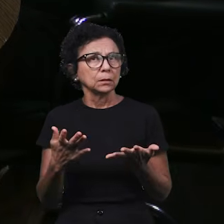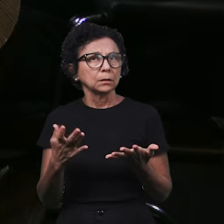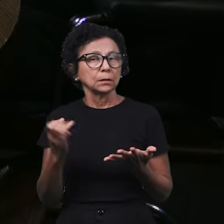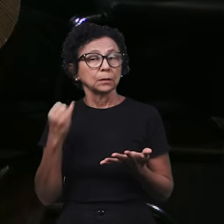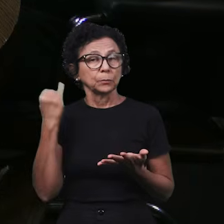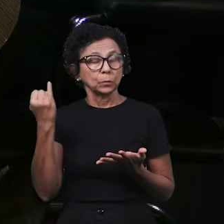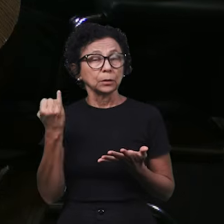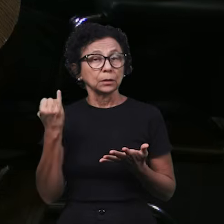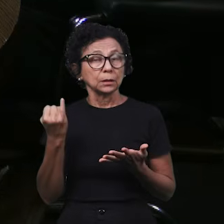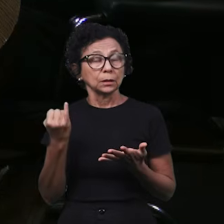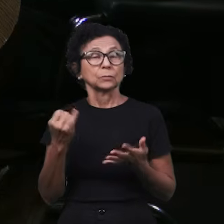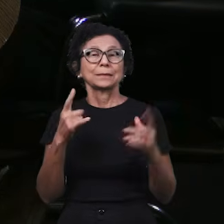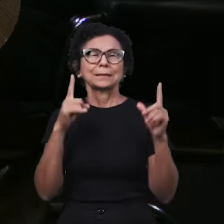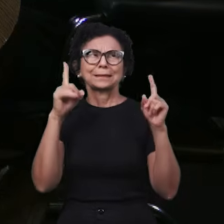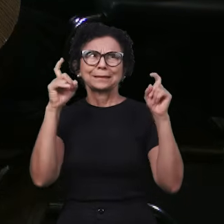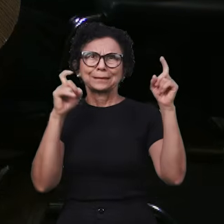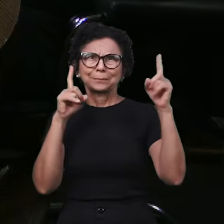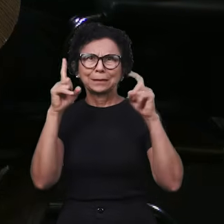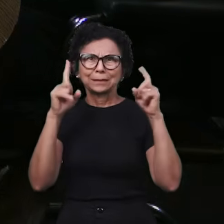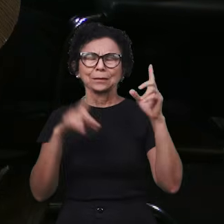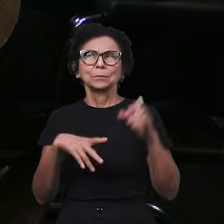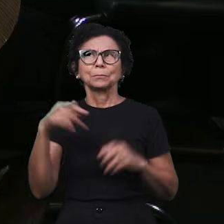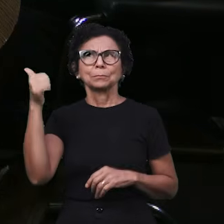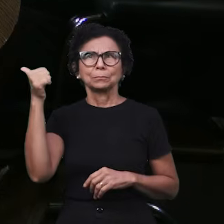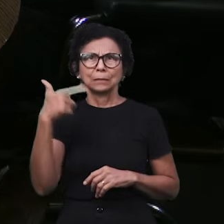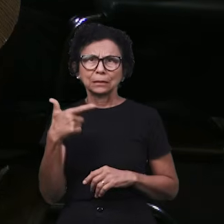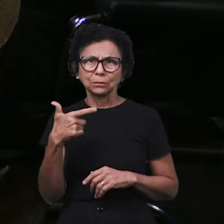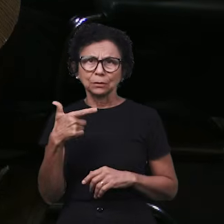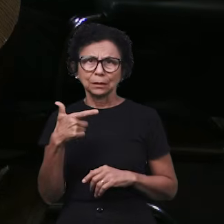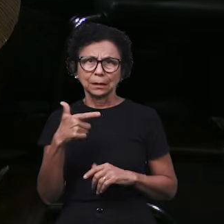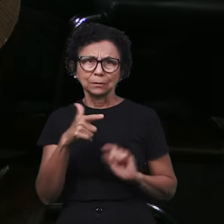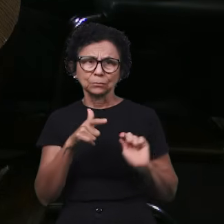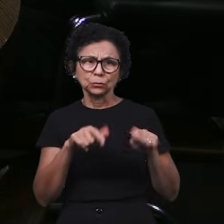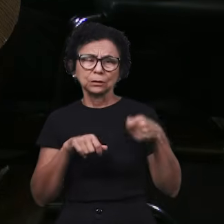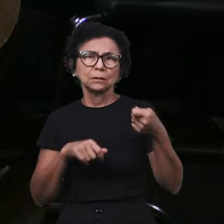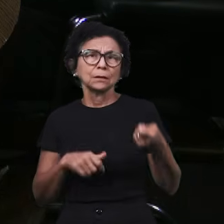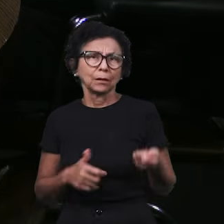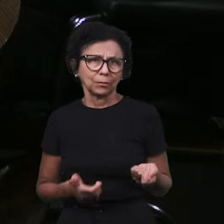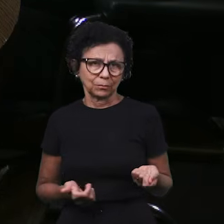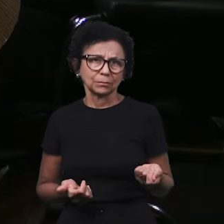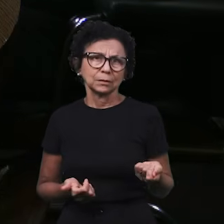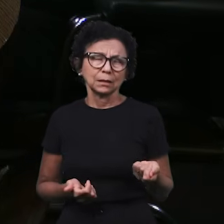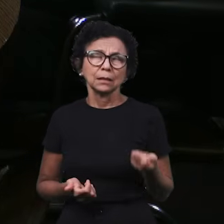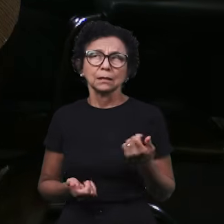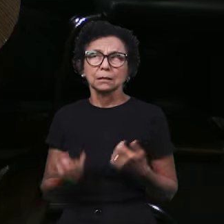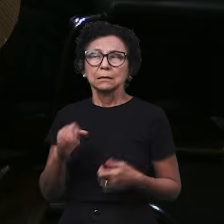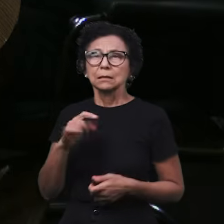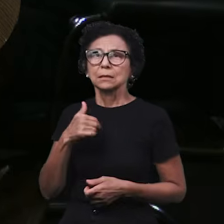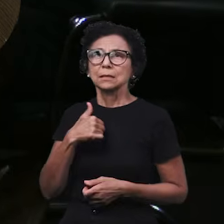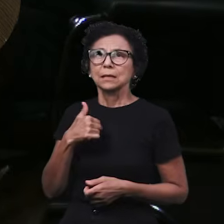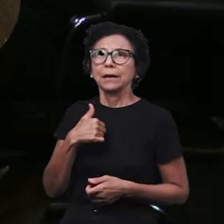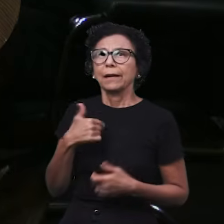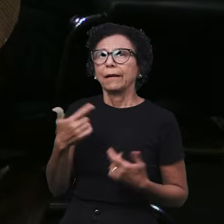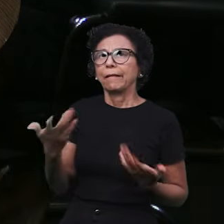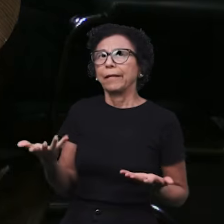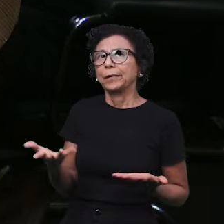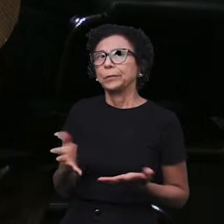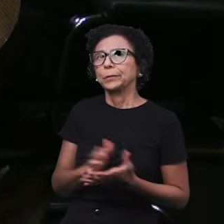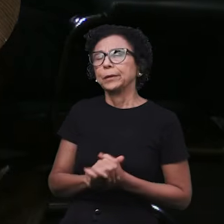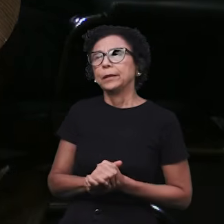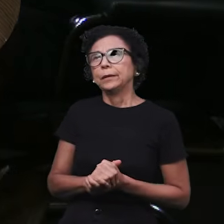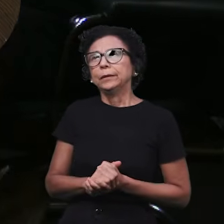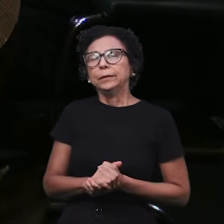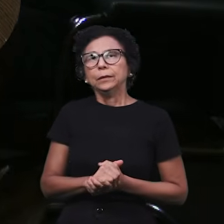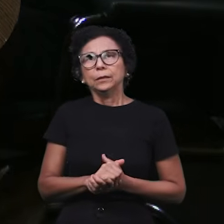As expressões, elas falam mais do que um sinal, né? Se eu fizer, eu